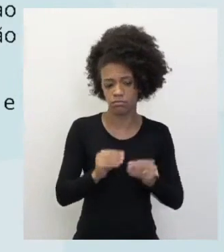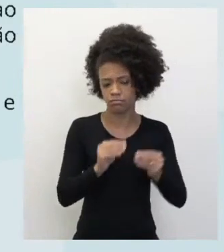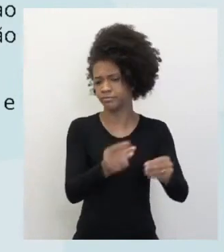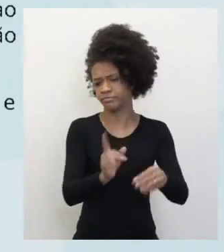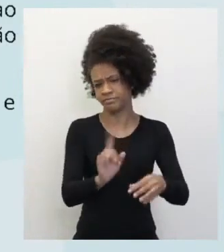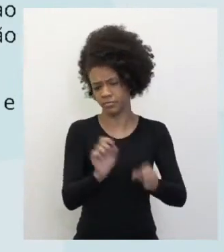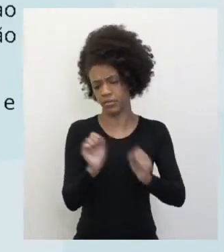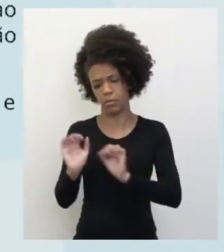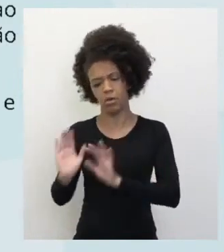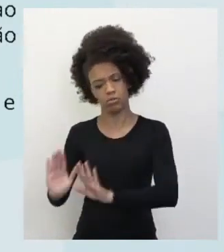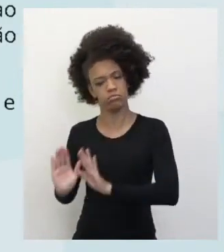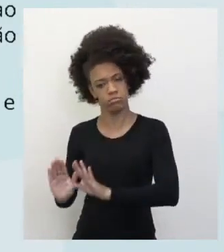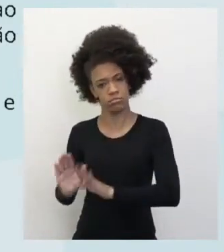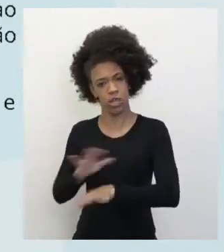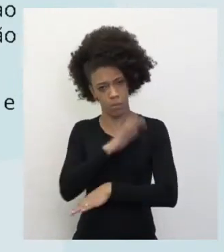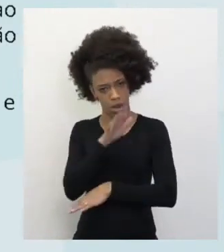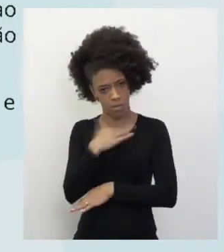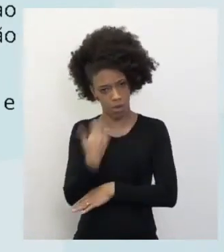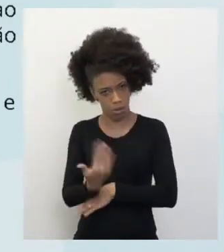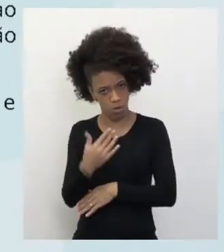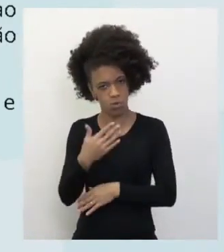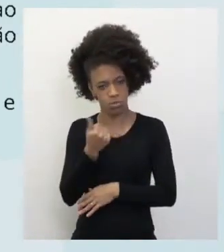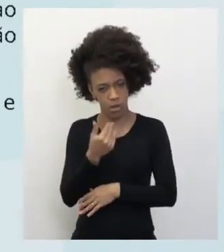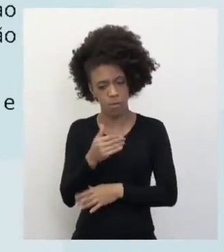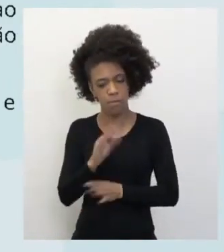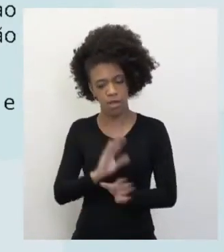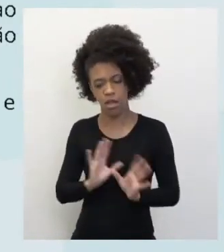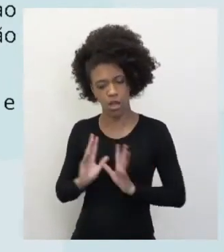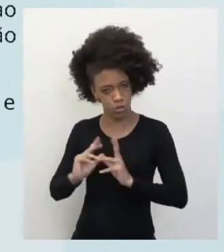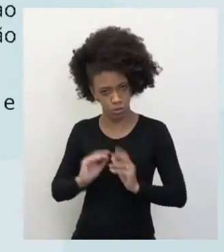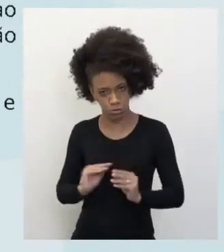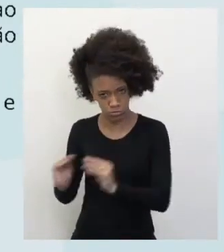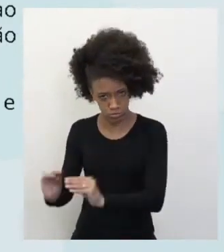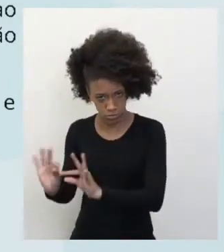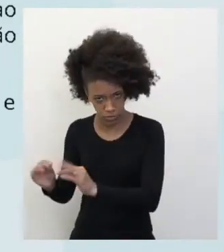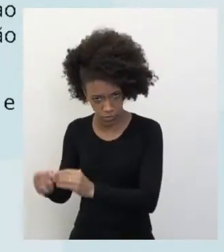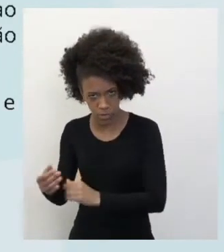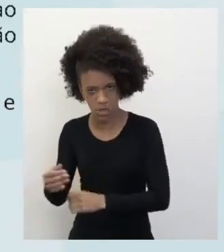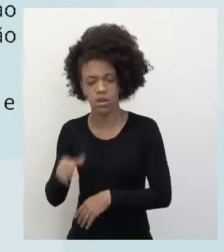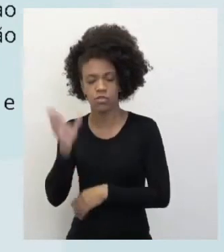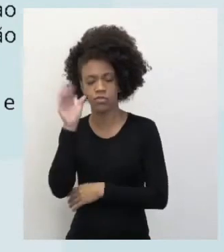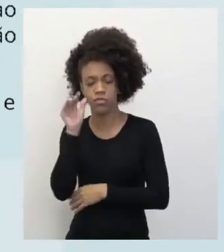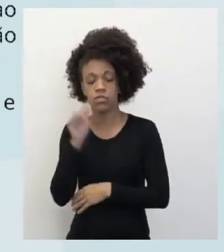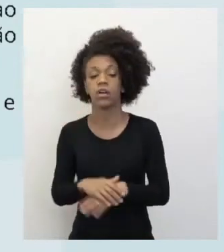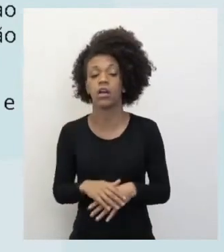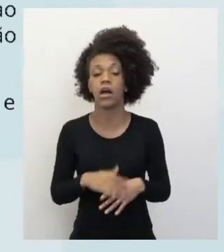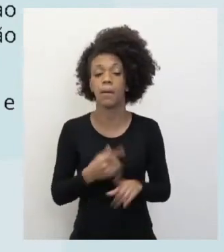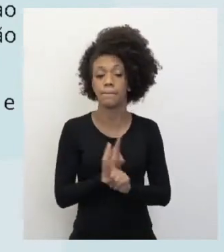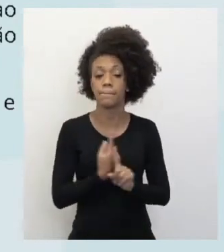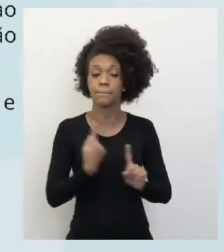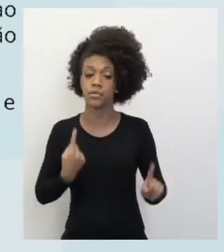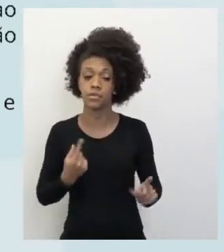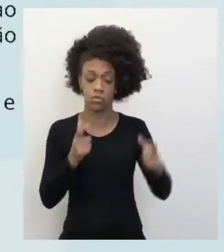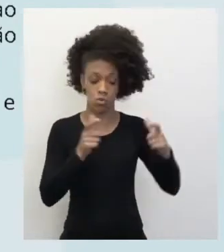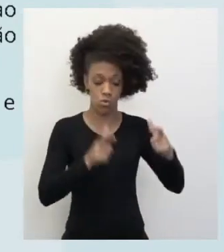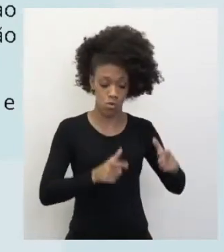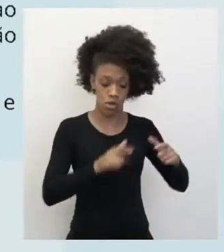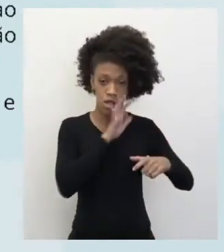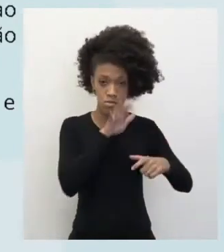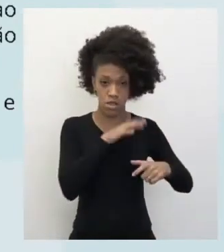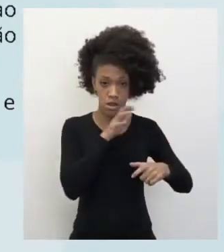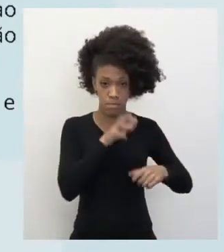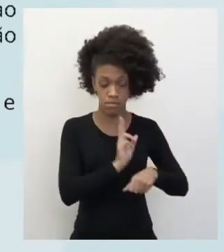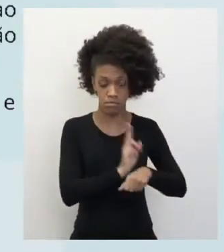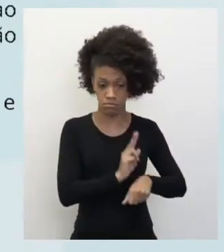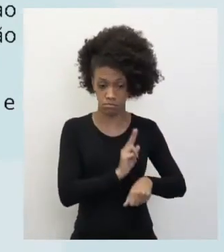não, pode ficar com tudo, né? E as pastagens também, que eram as áreas onde os animais eram criados, essas terras também eram de